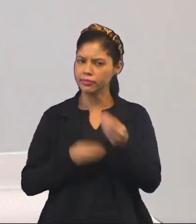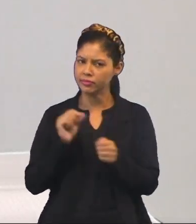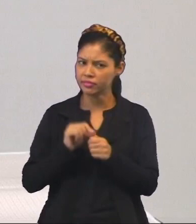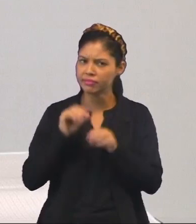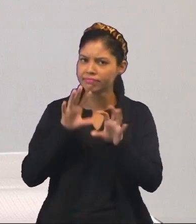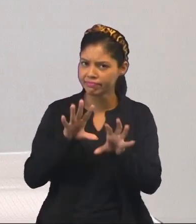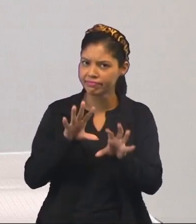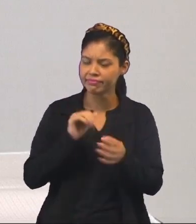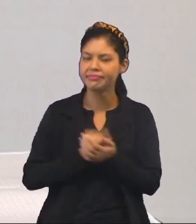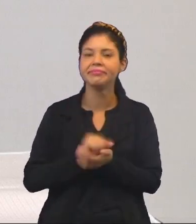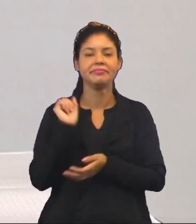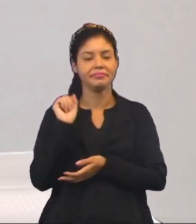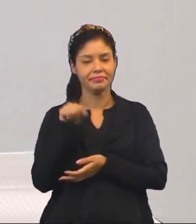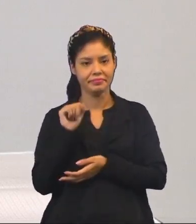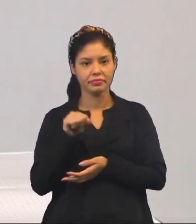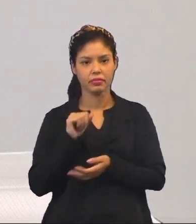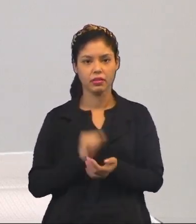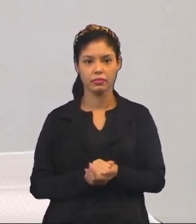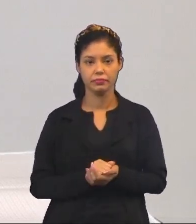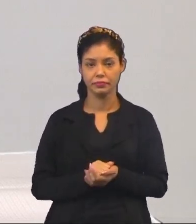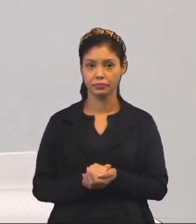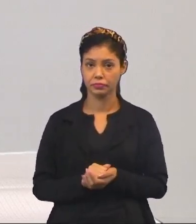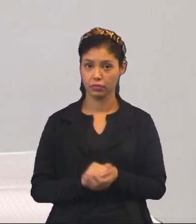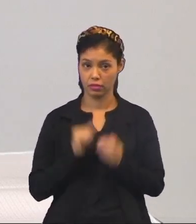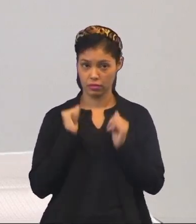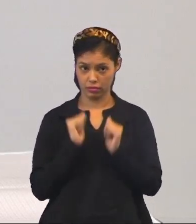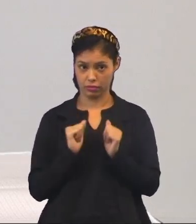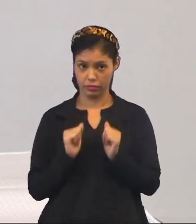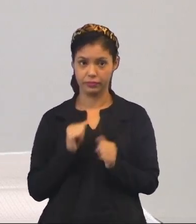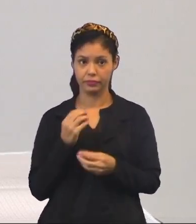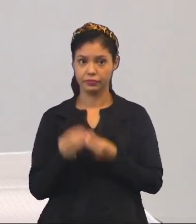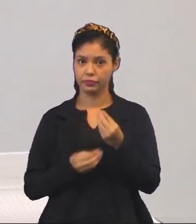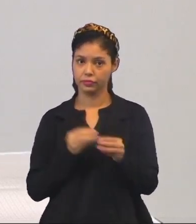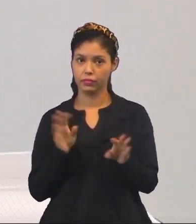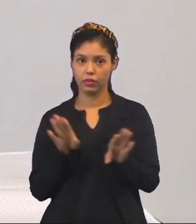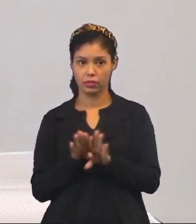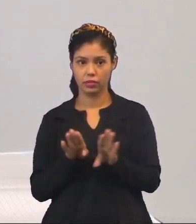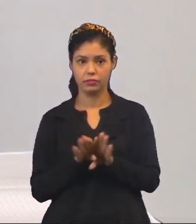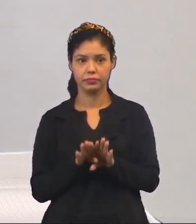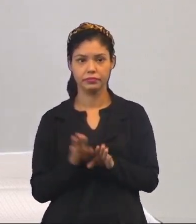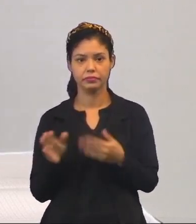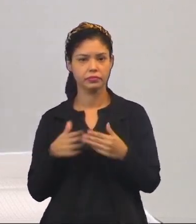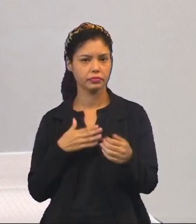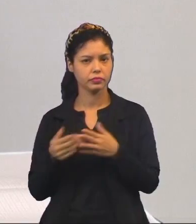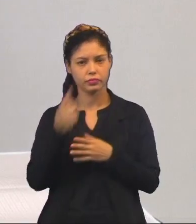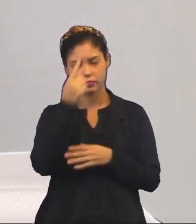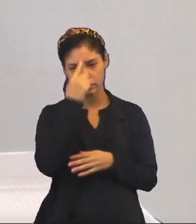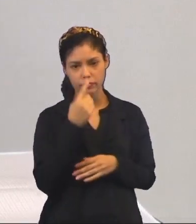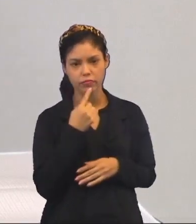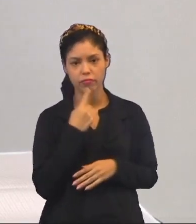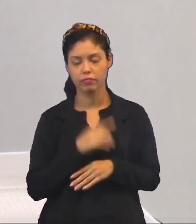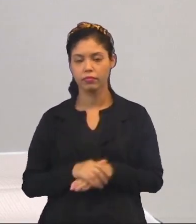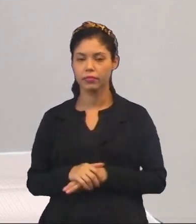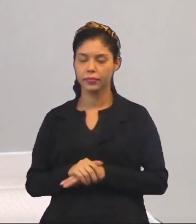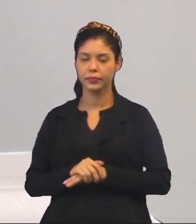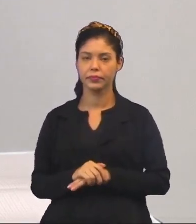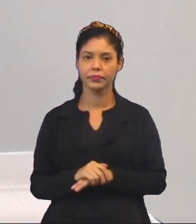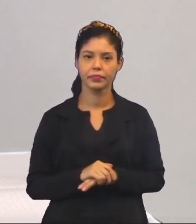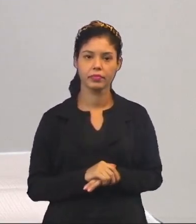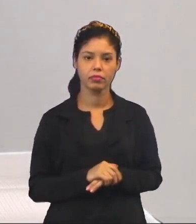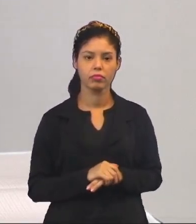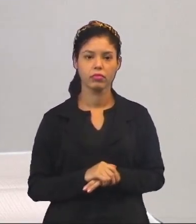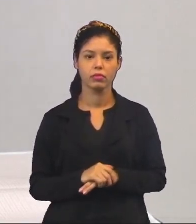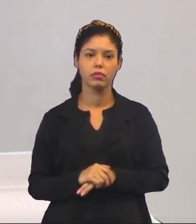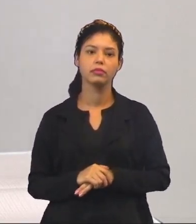professora? Tem. Eu posso tanto calcular a área como o perímetro de qualquer figura. Como que eu posso